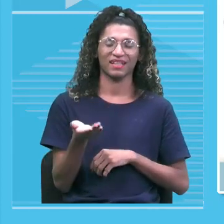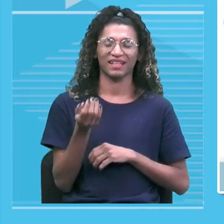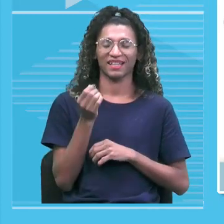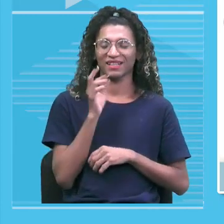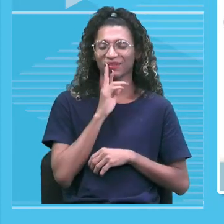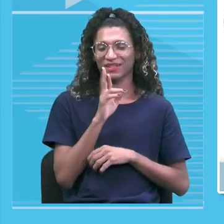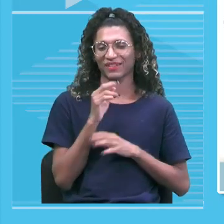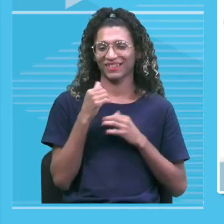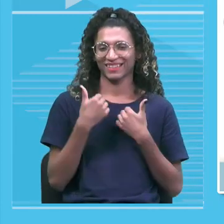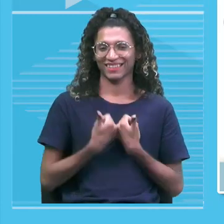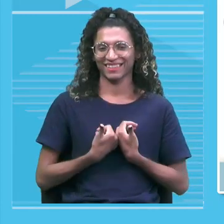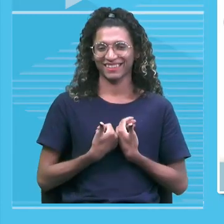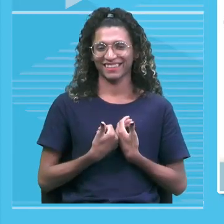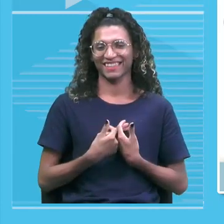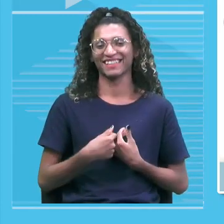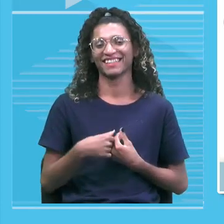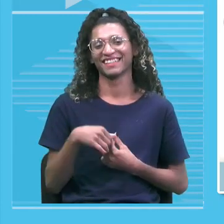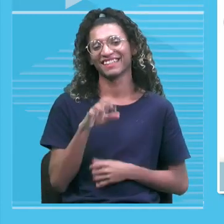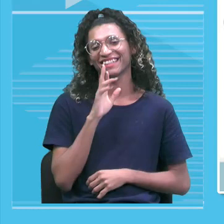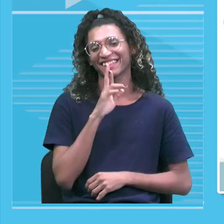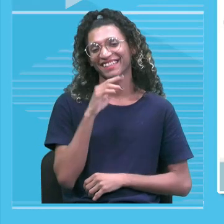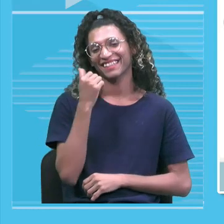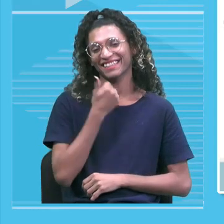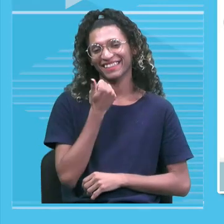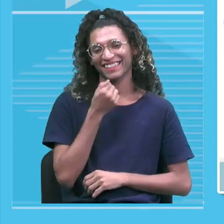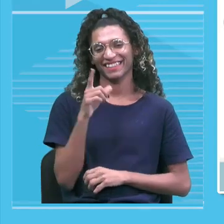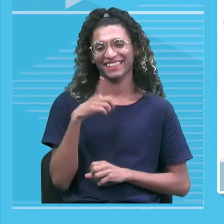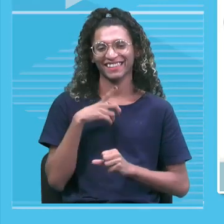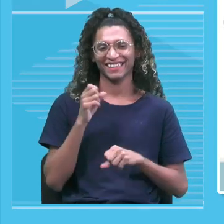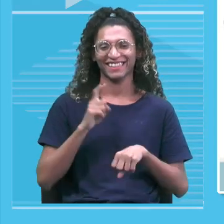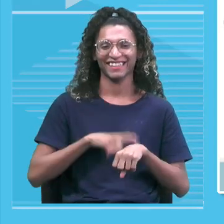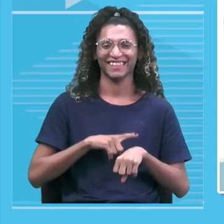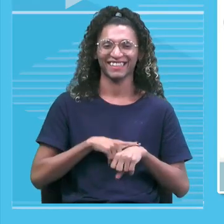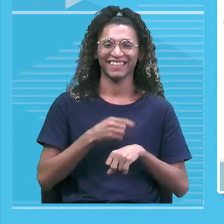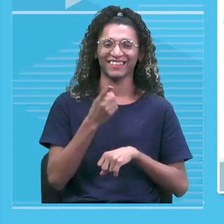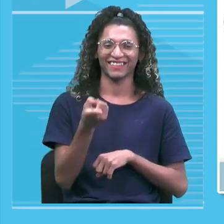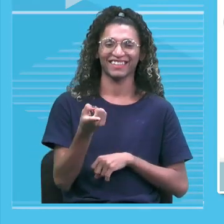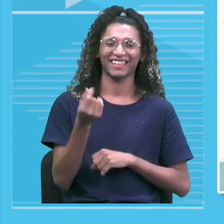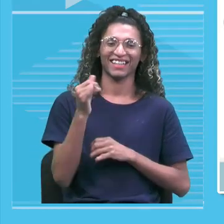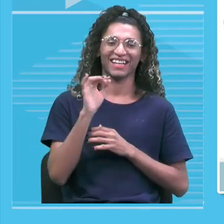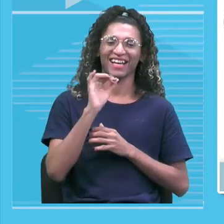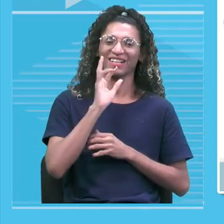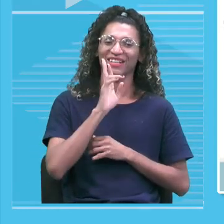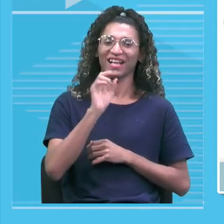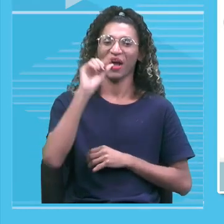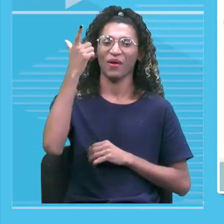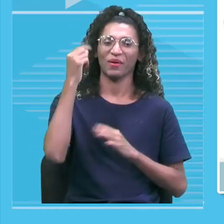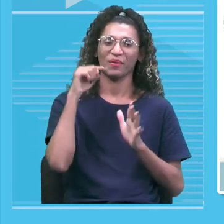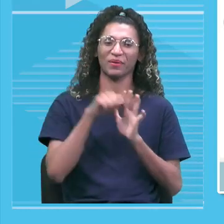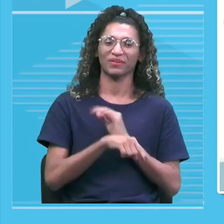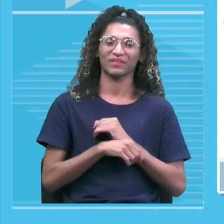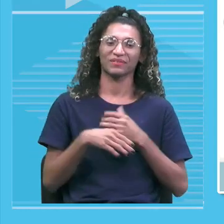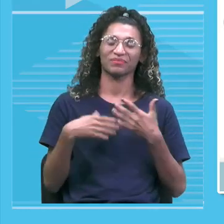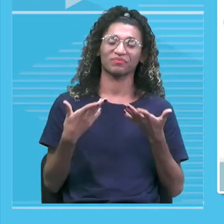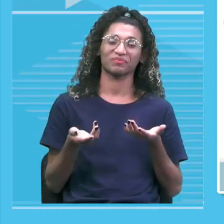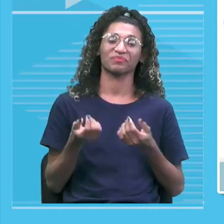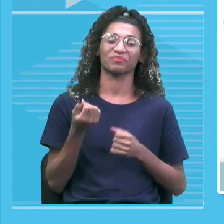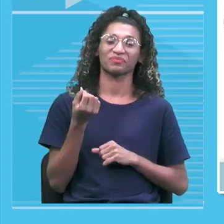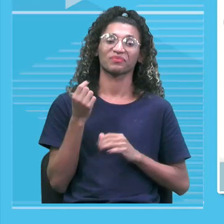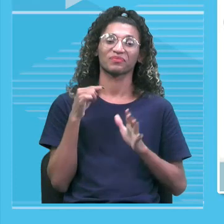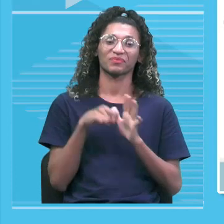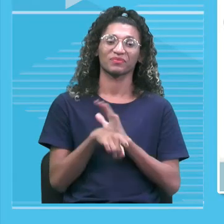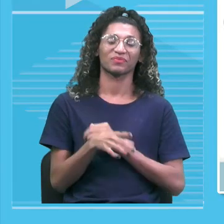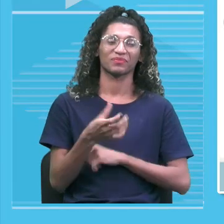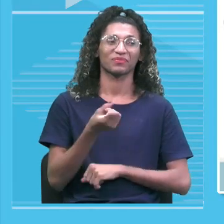então vou fazer essa primeira e dou o time para você fazer a próxima questão de número um